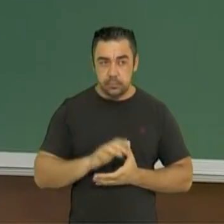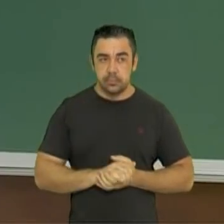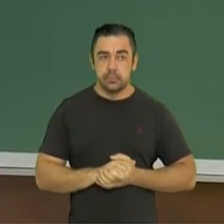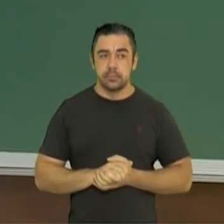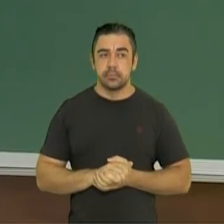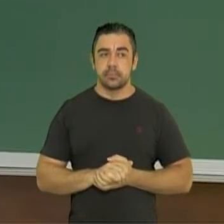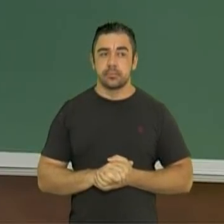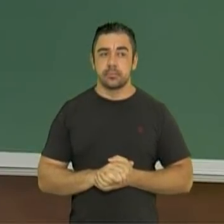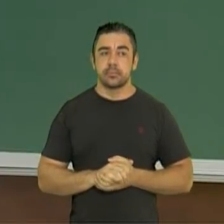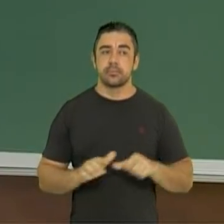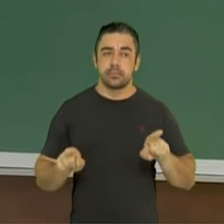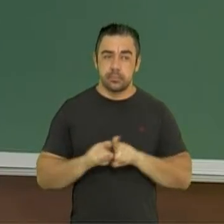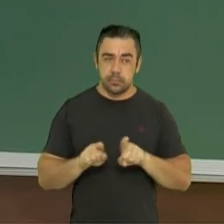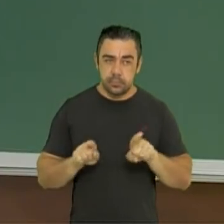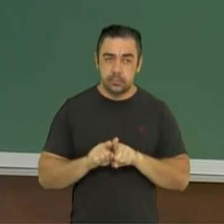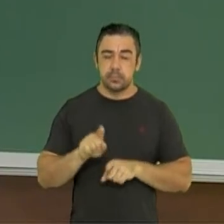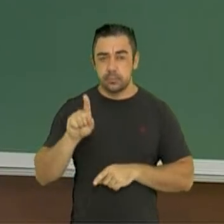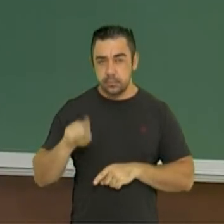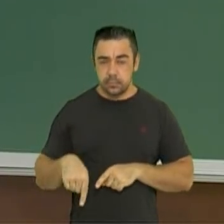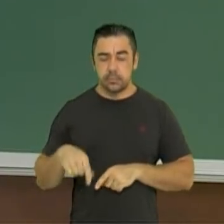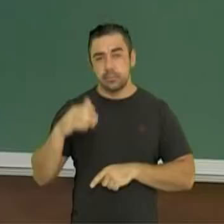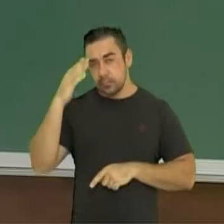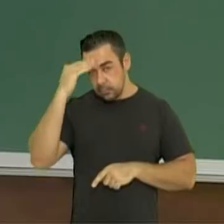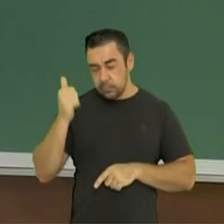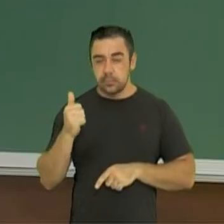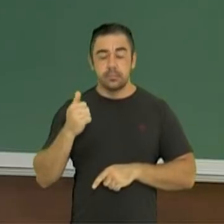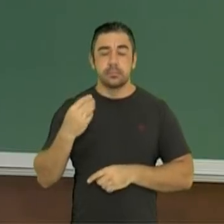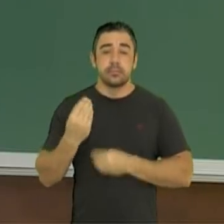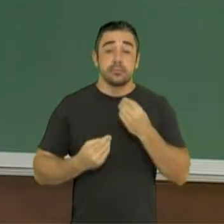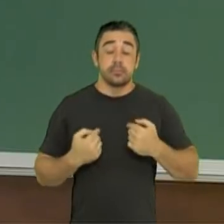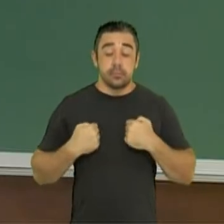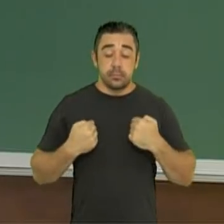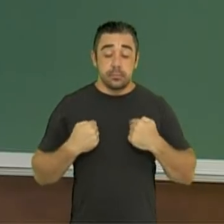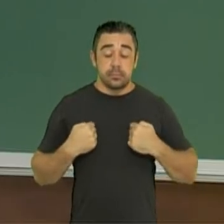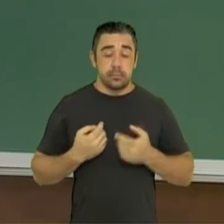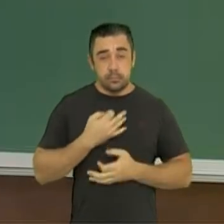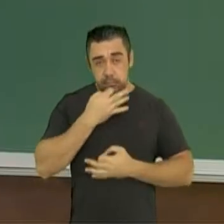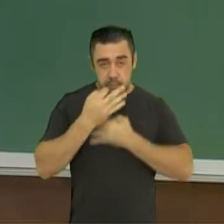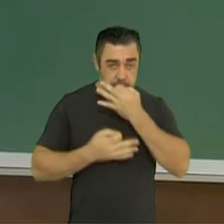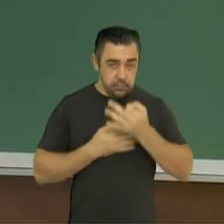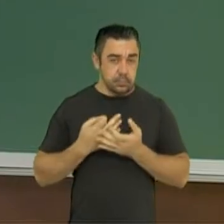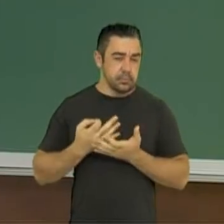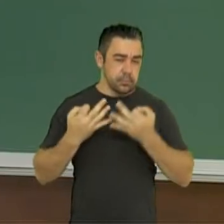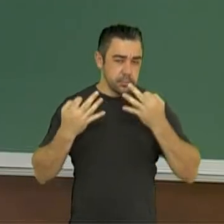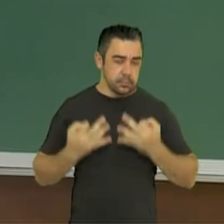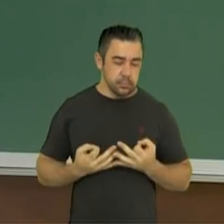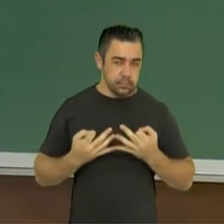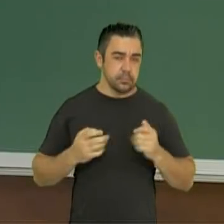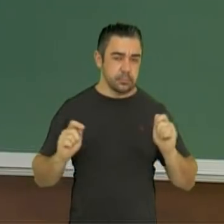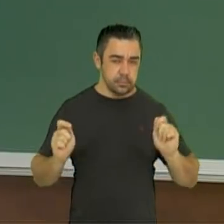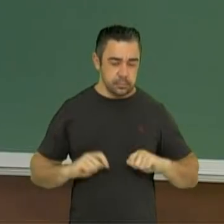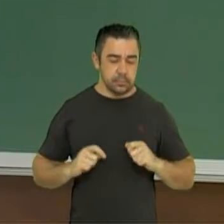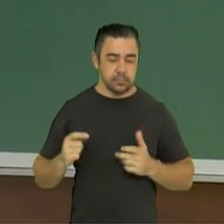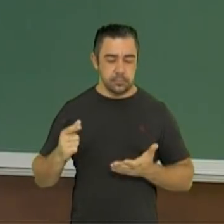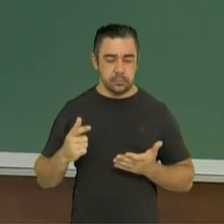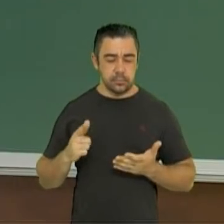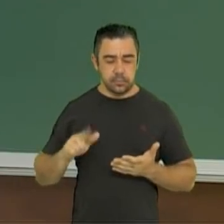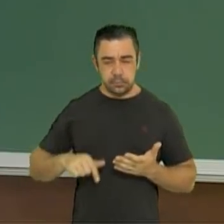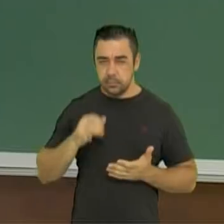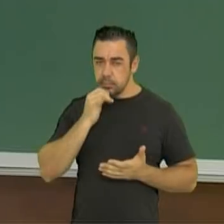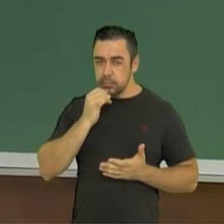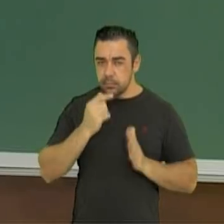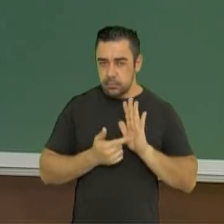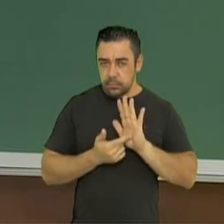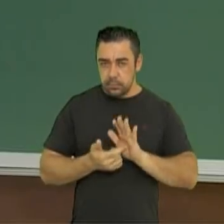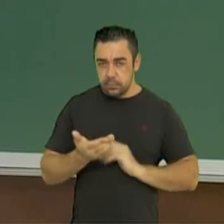fundamental. Também temos a questão de saber se posicionar, né, com base em argumentos válidos, conforme os exemplos